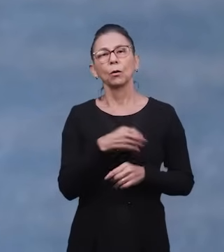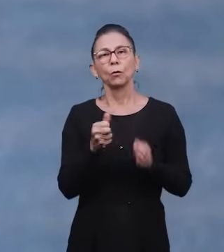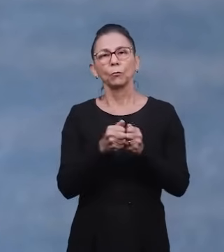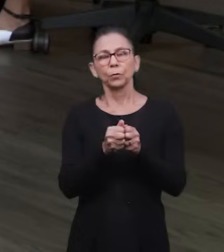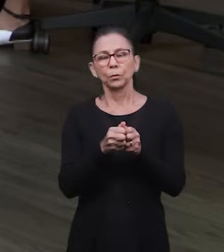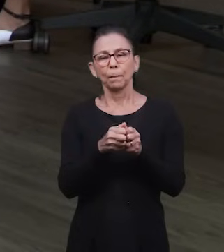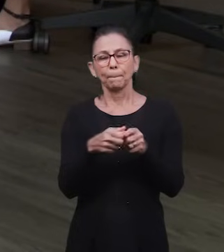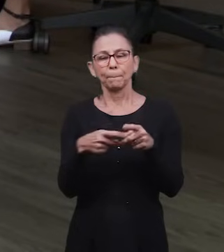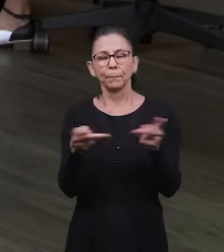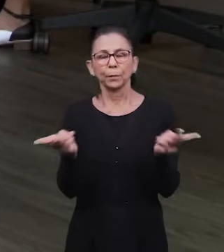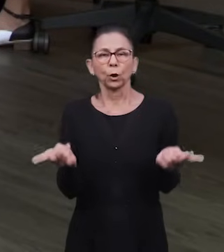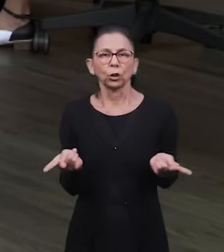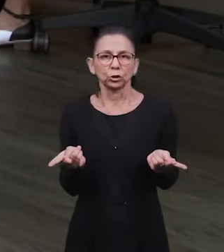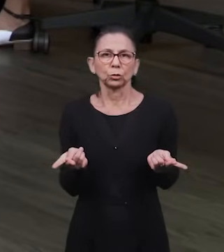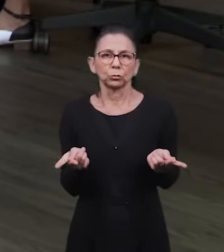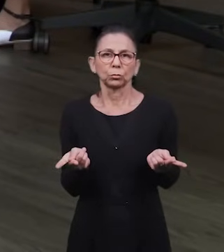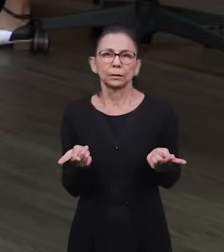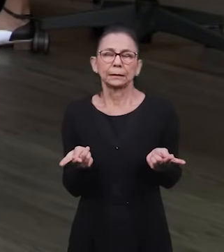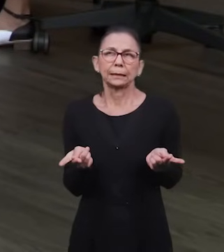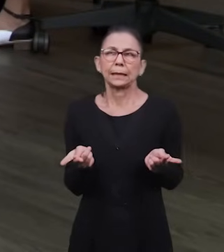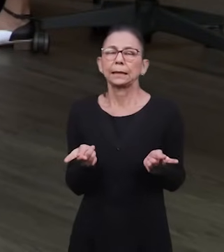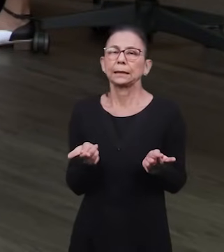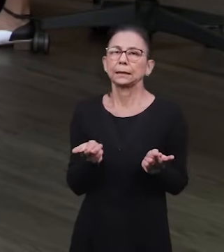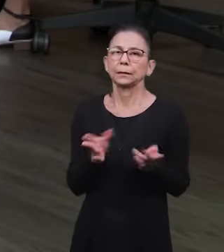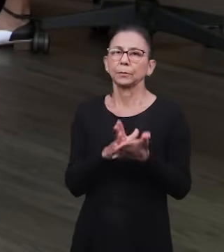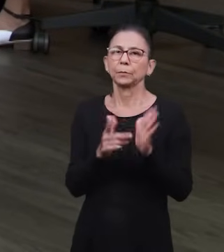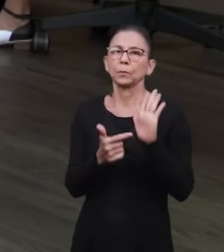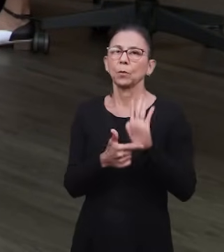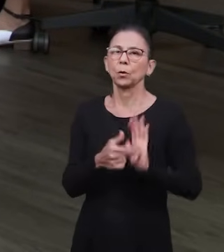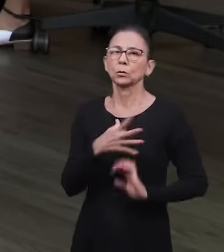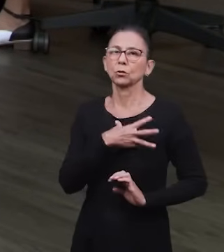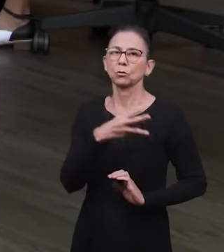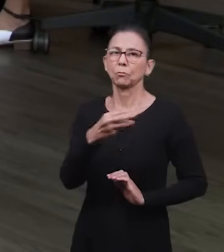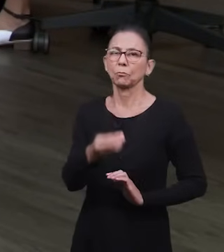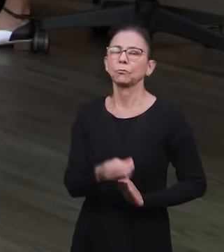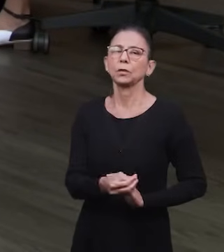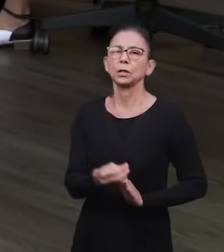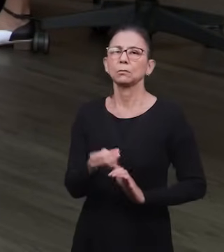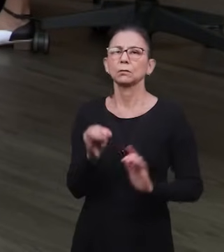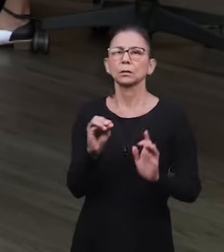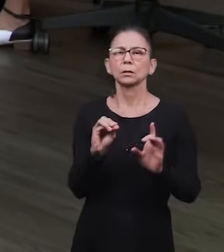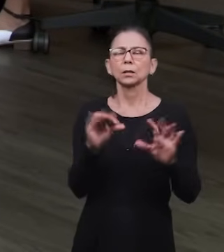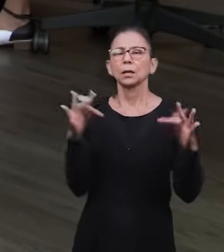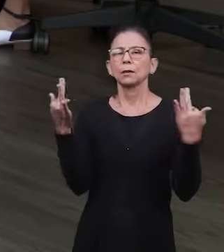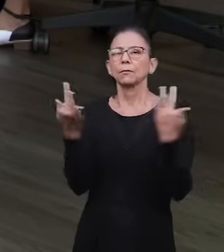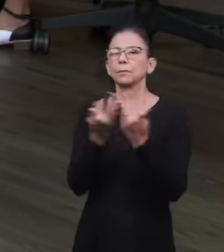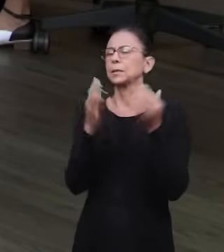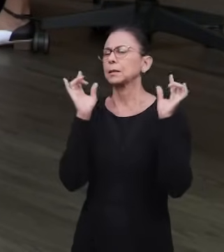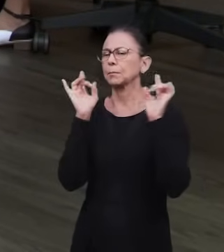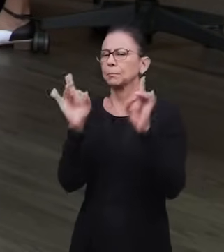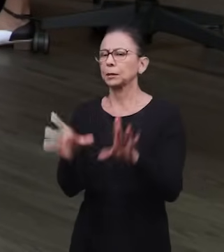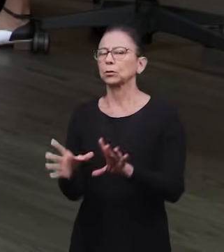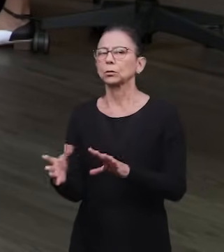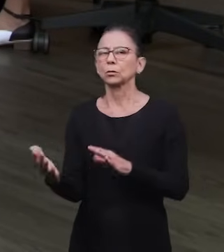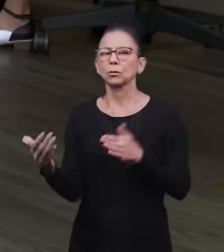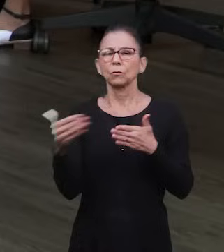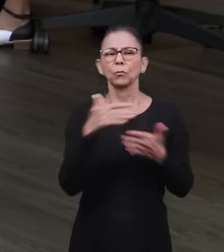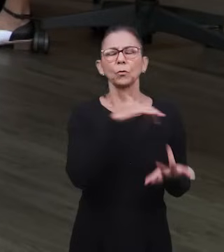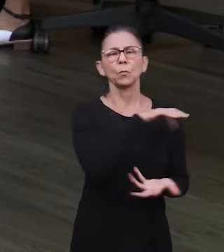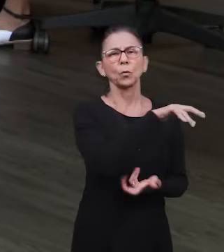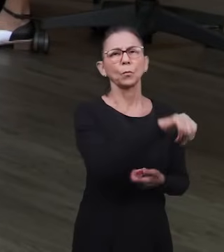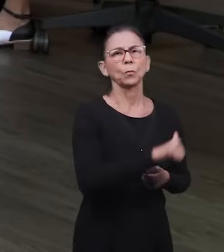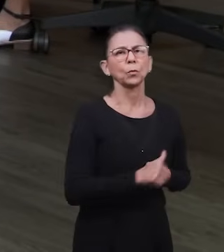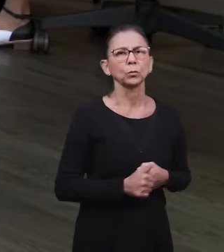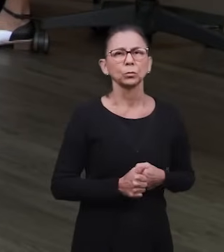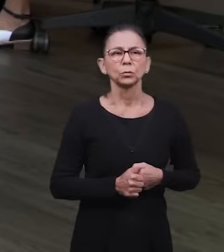não chegou lá fora e ficou, não, porque meu pai não volta mais, que o pai é a casa não sei o quê. Não, nada disso. Ele lá, eu sei que na casa do